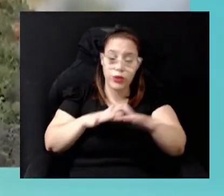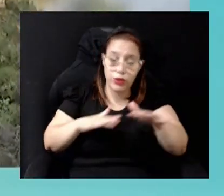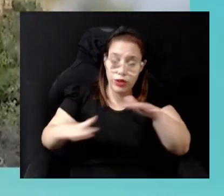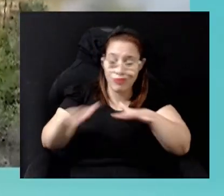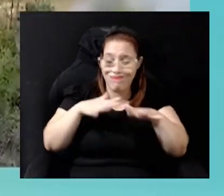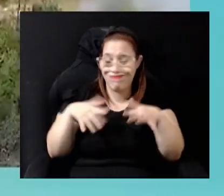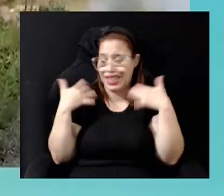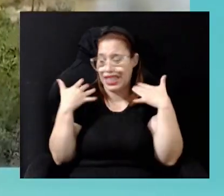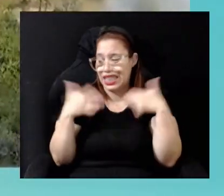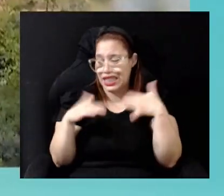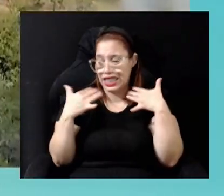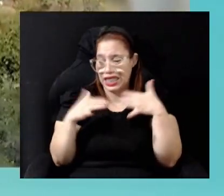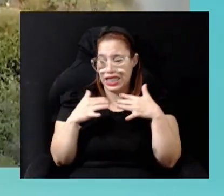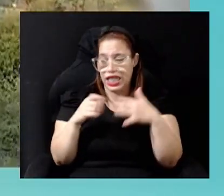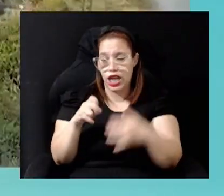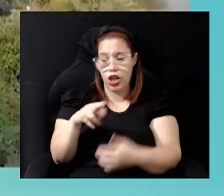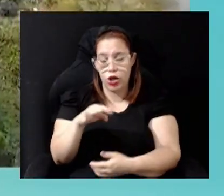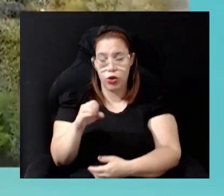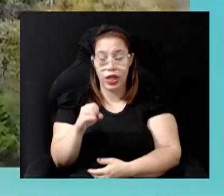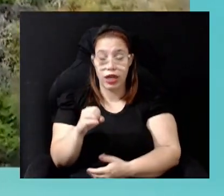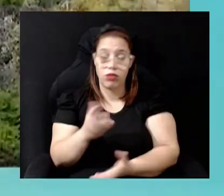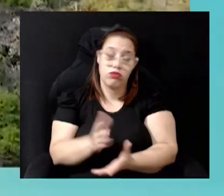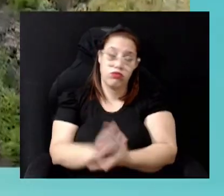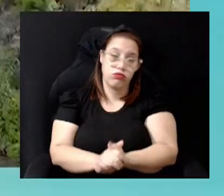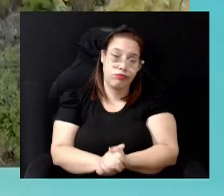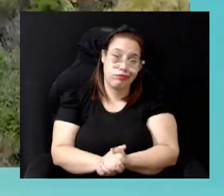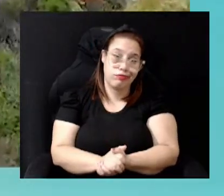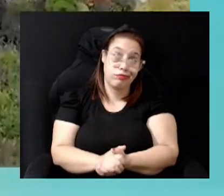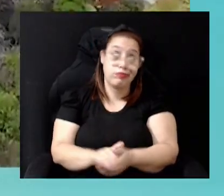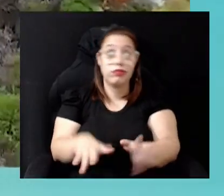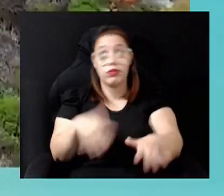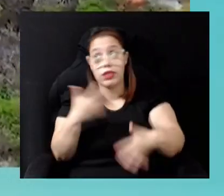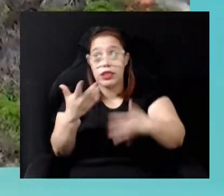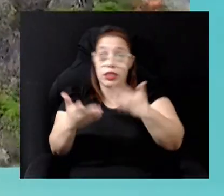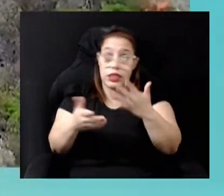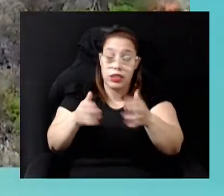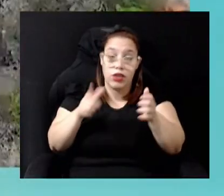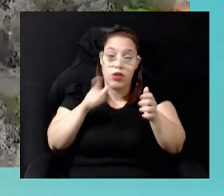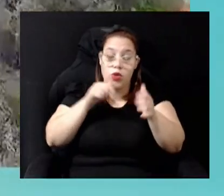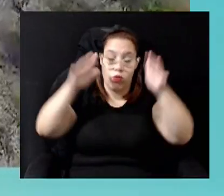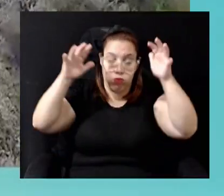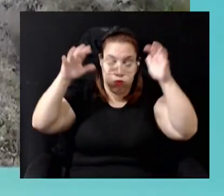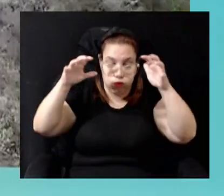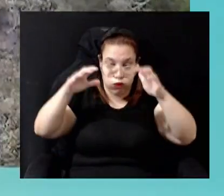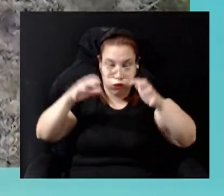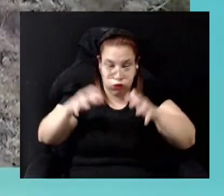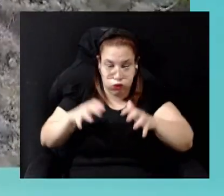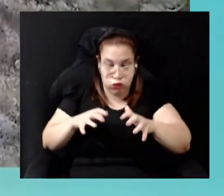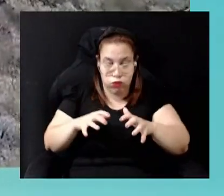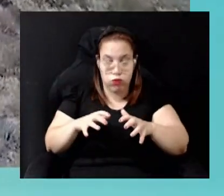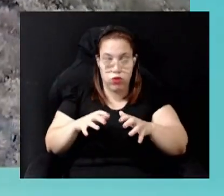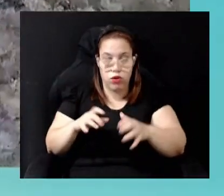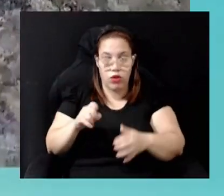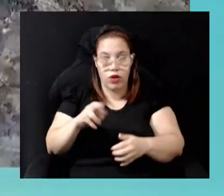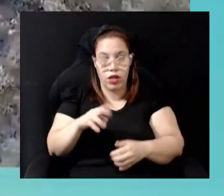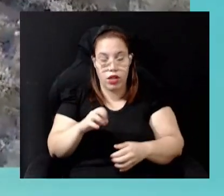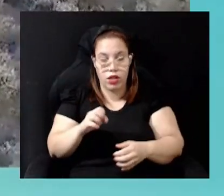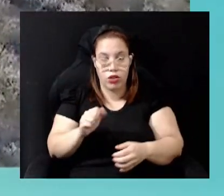à erosão do solo, aumentando as chances de inundações. A Western Fire Chiefs Association,